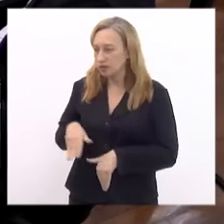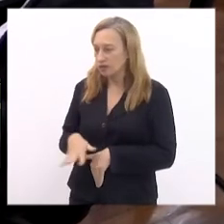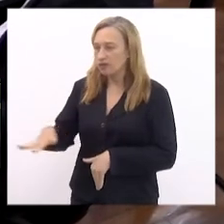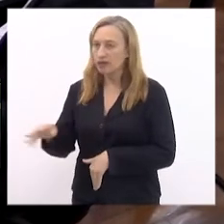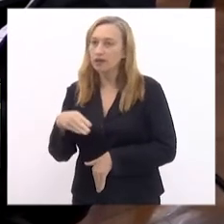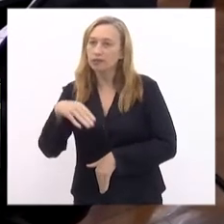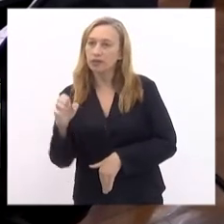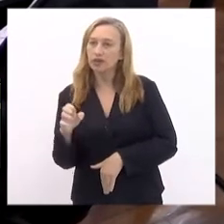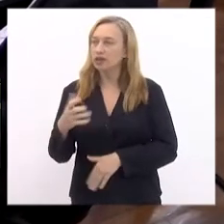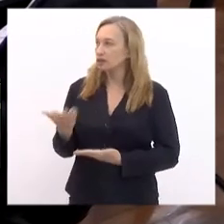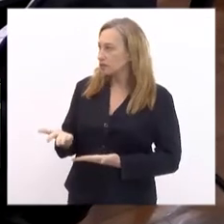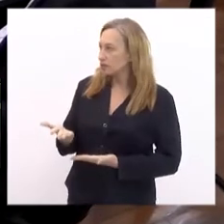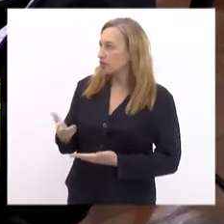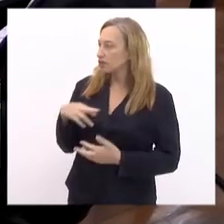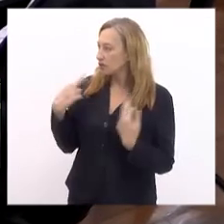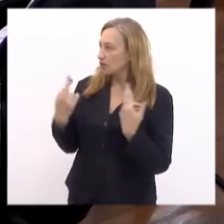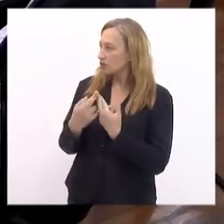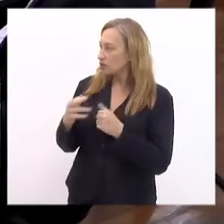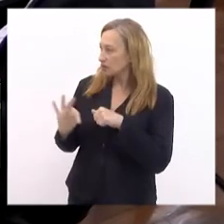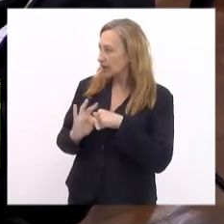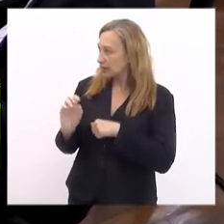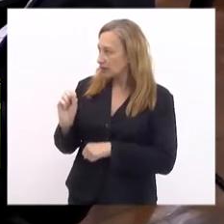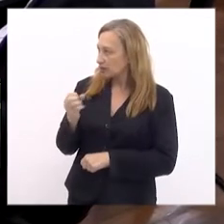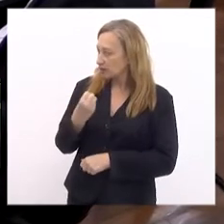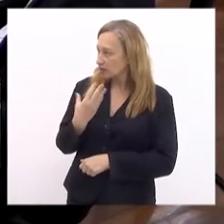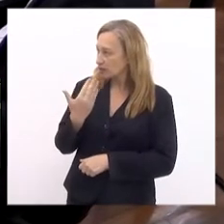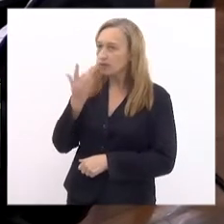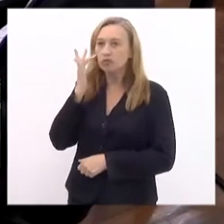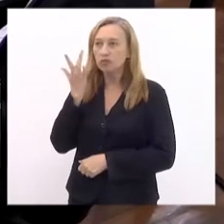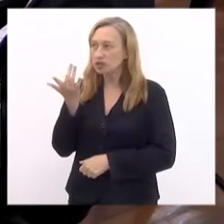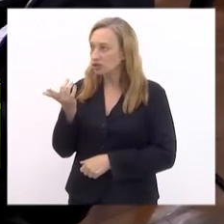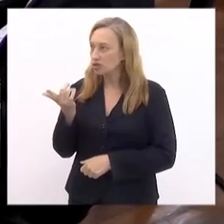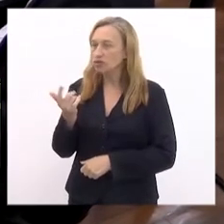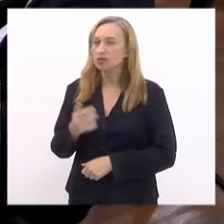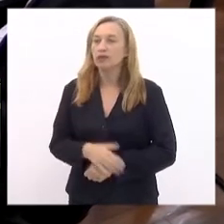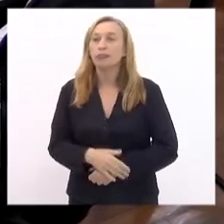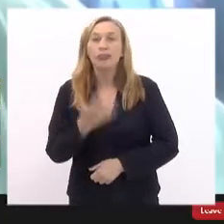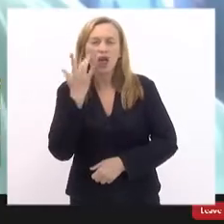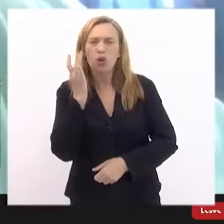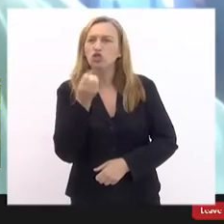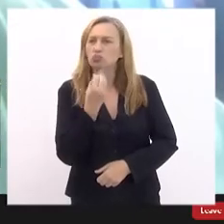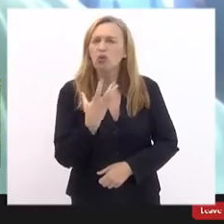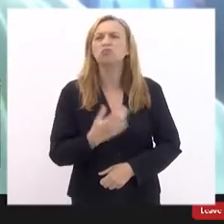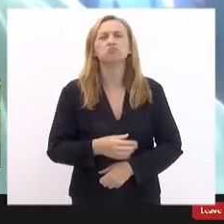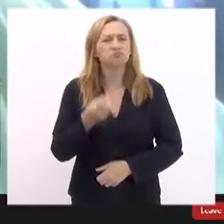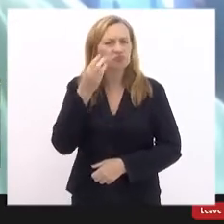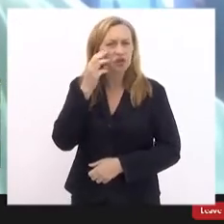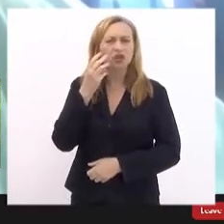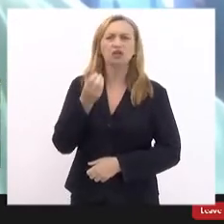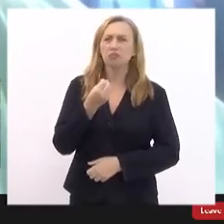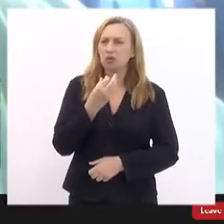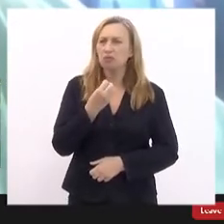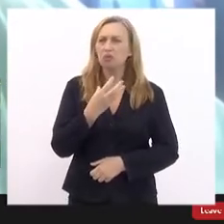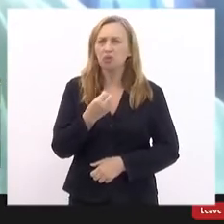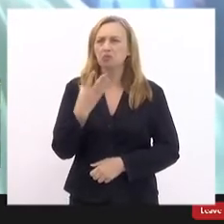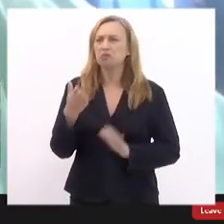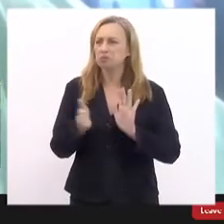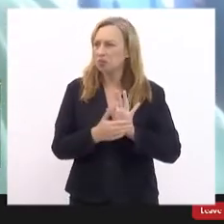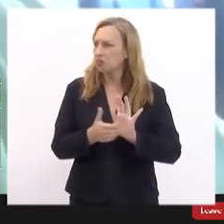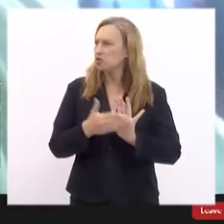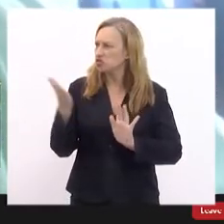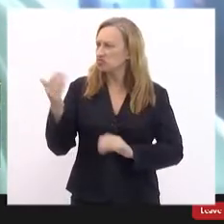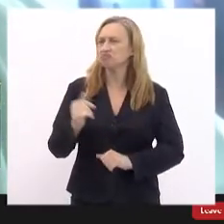Então, a gente podia fazer uma reunião técnica. O que você acha, Mink? O Valdec, eu acho excelente a tua